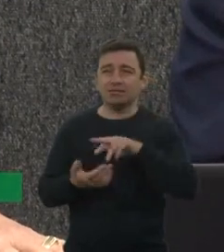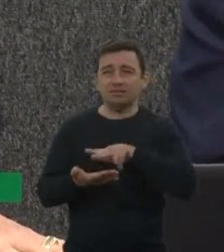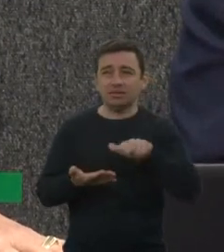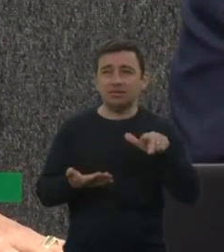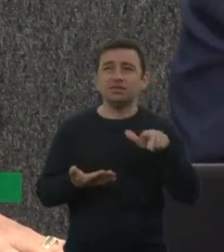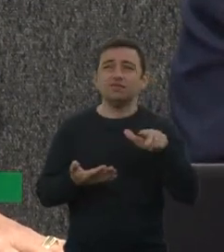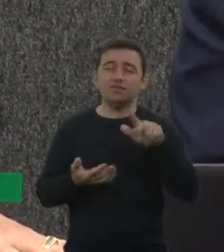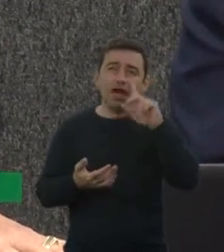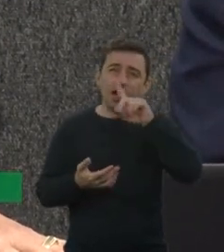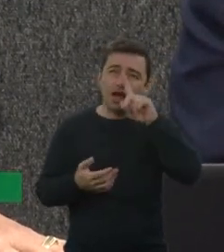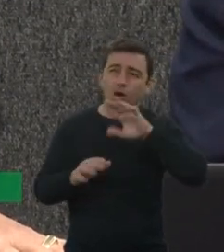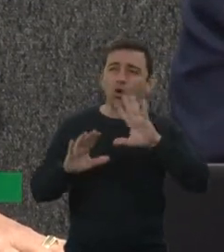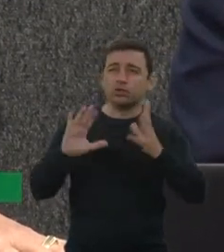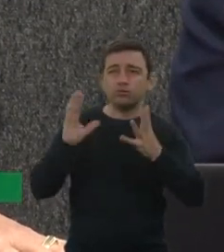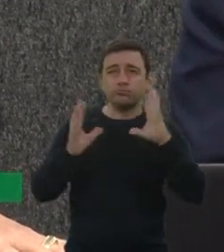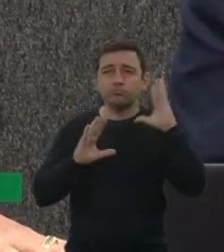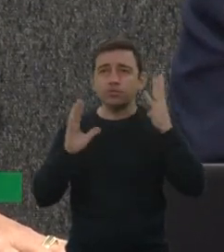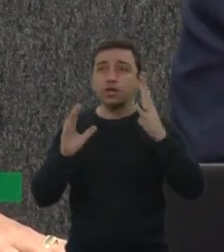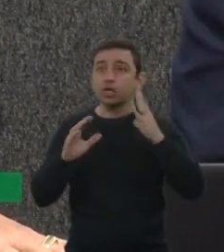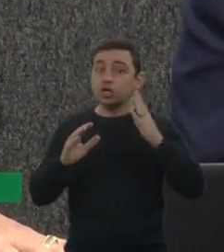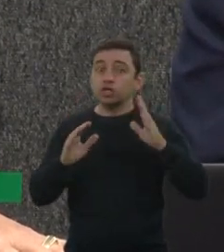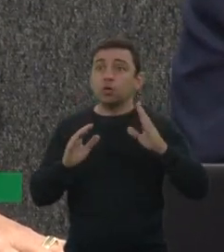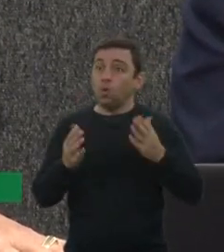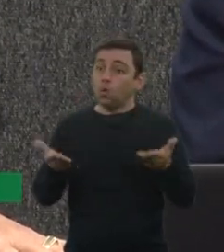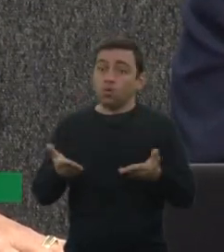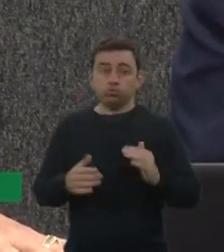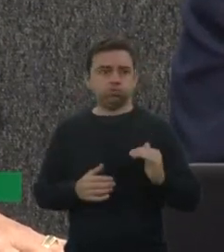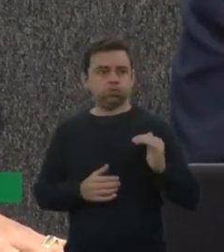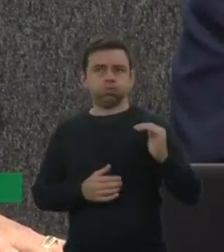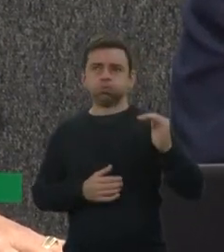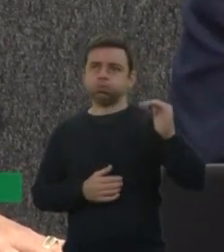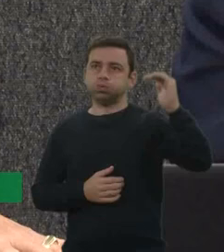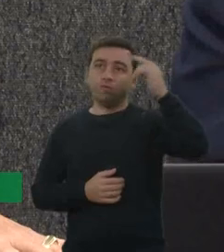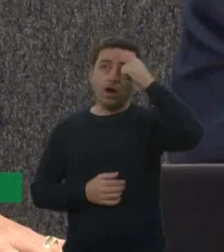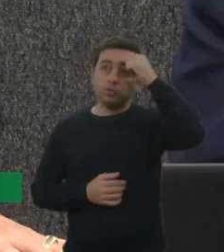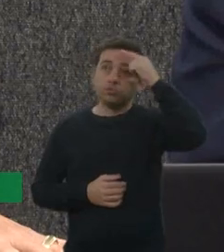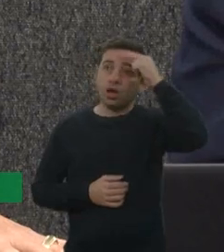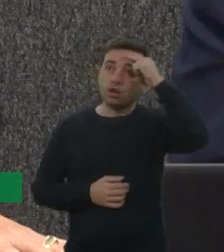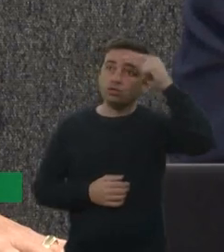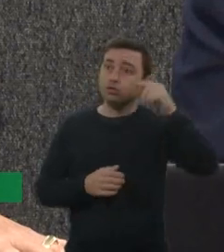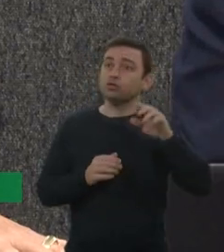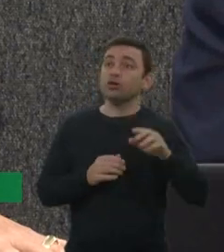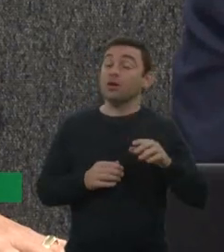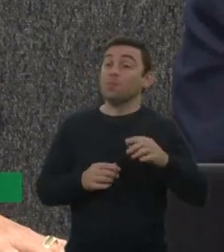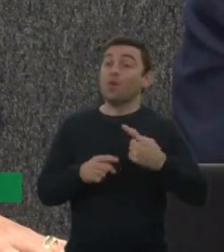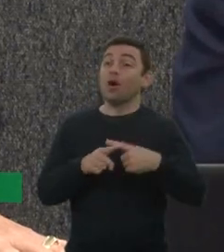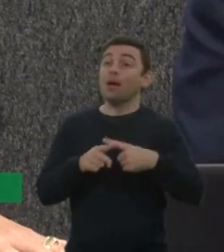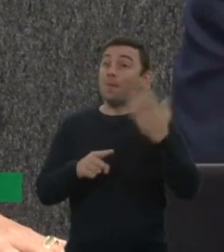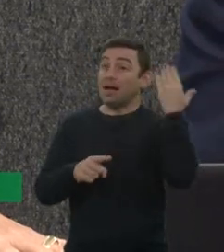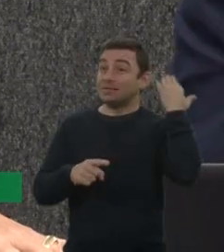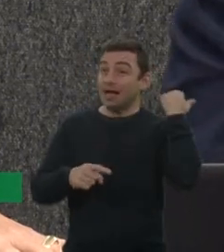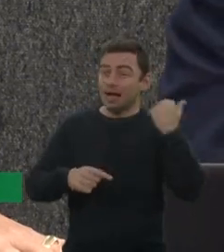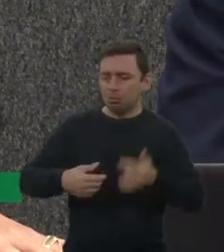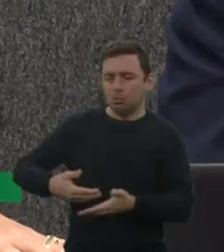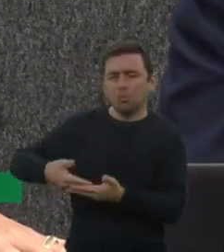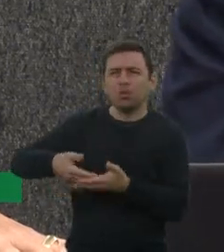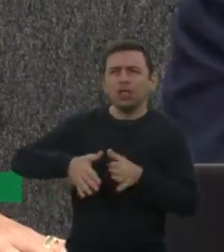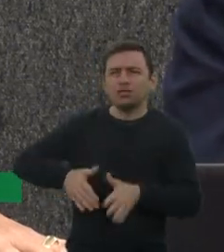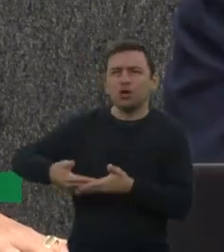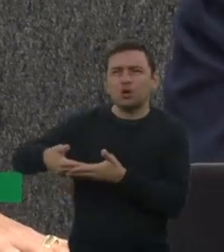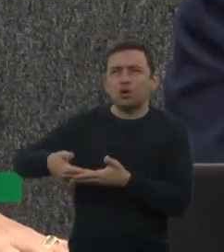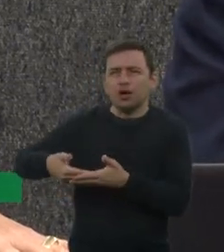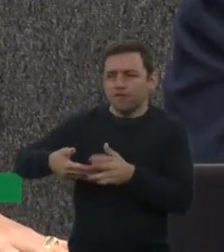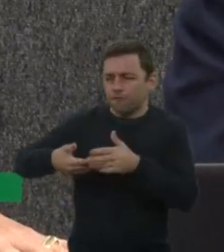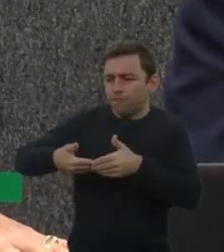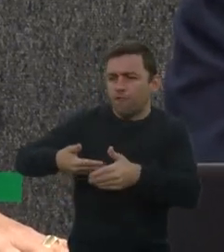hoje estão chegando na universidade. Por quê? Porque aqueles recém-nascidos que estavam condenados lá atrás a morrer